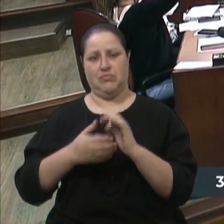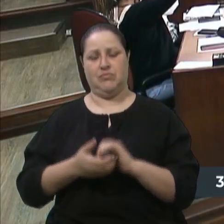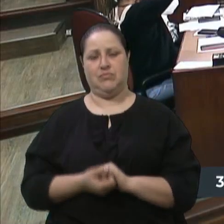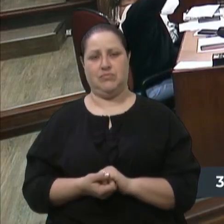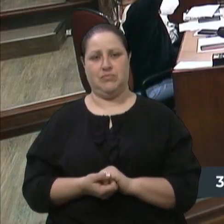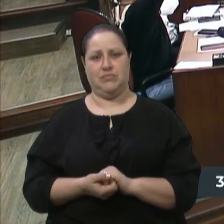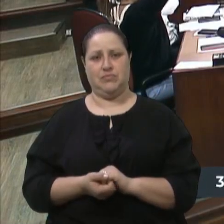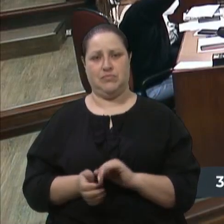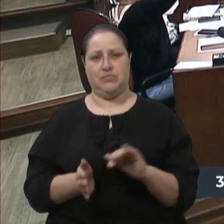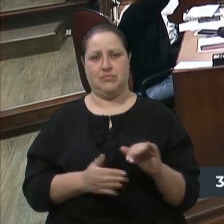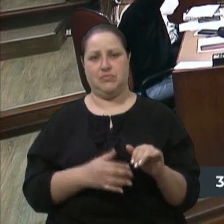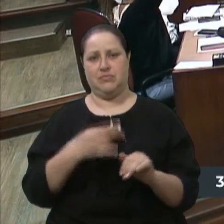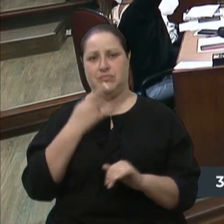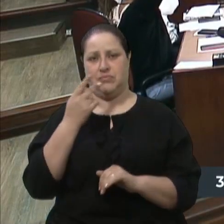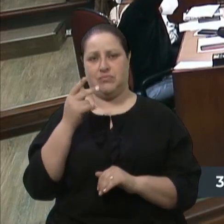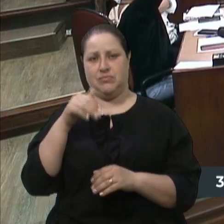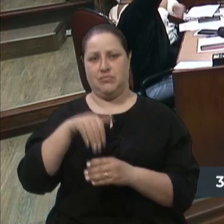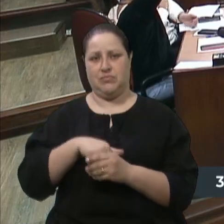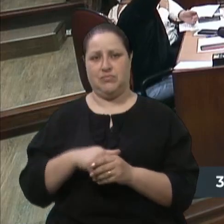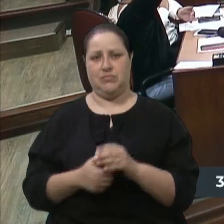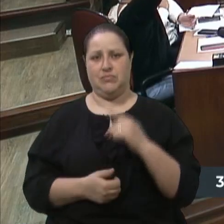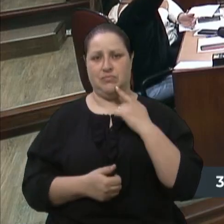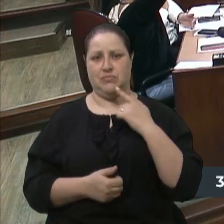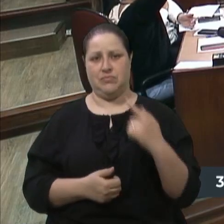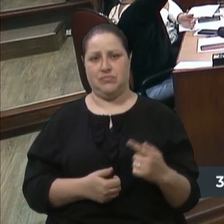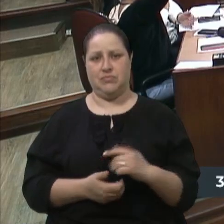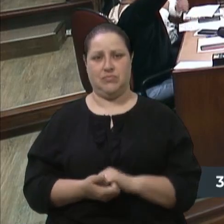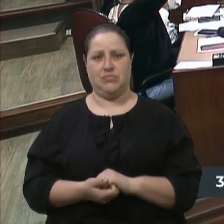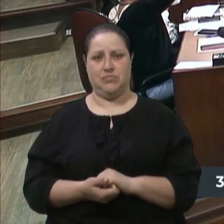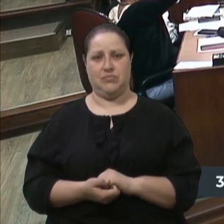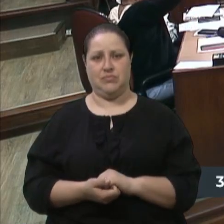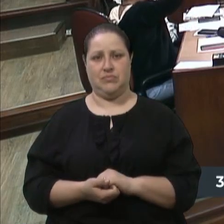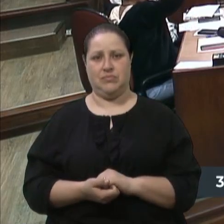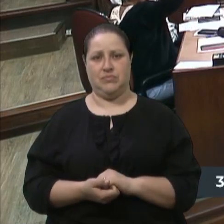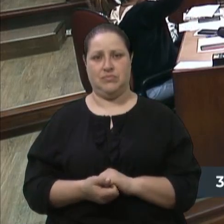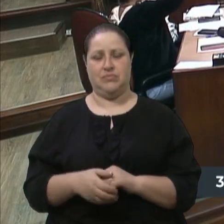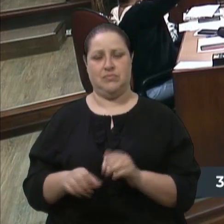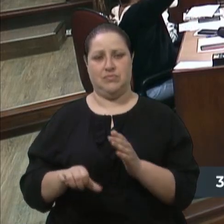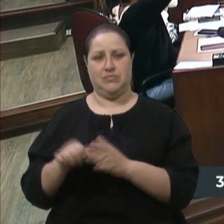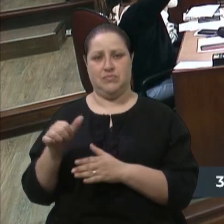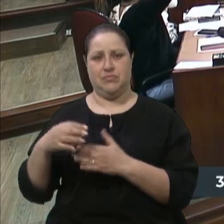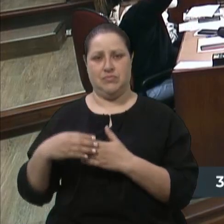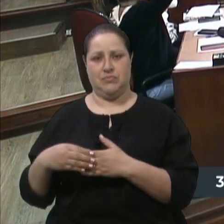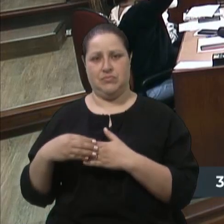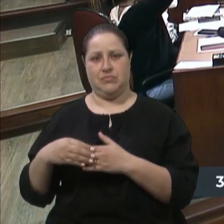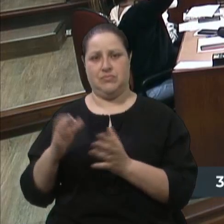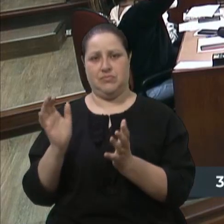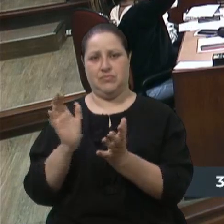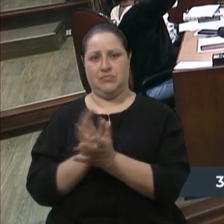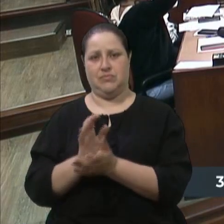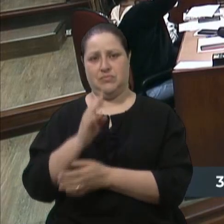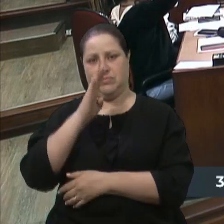senhor presidente primeiramente eu queria cumprimentar o meu colega Adriano Bressan